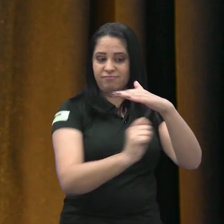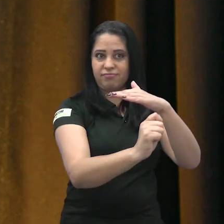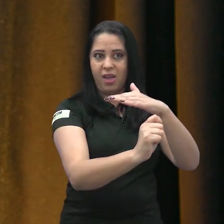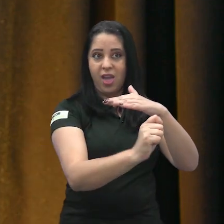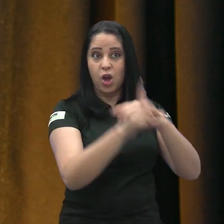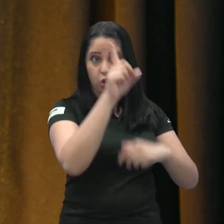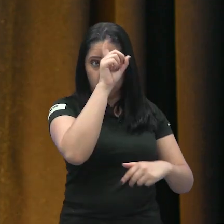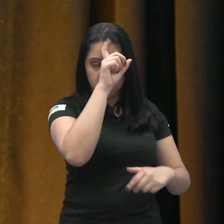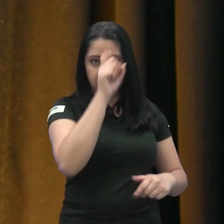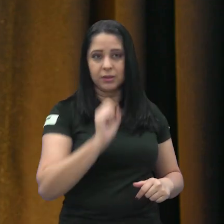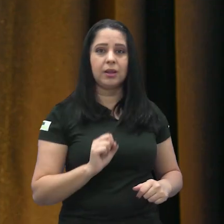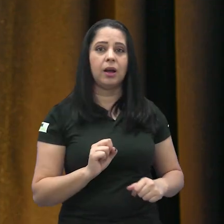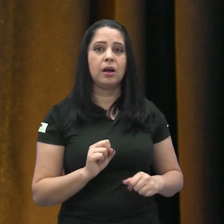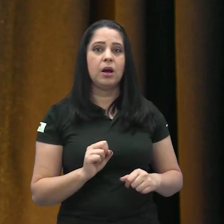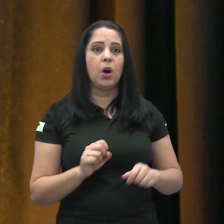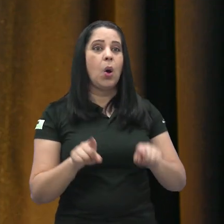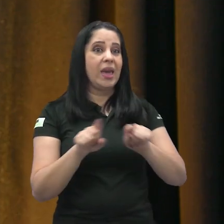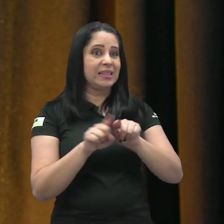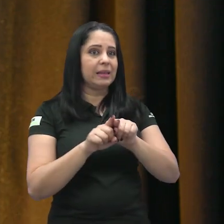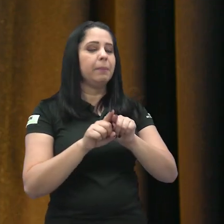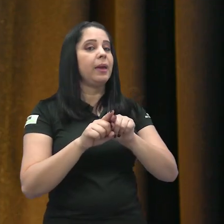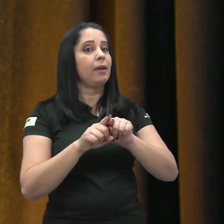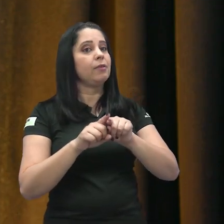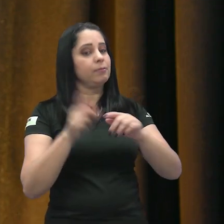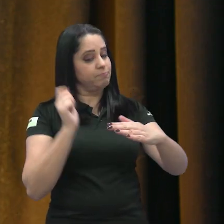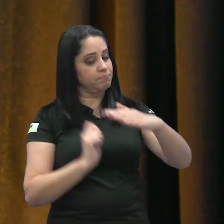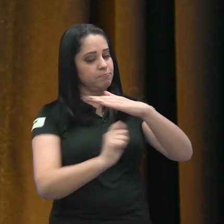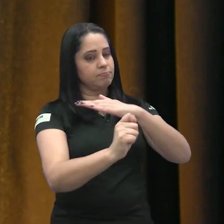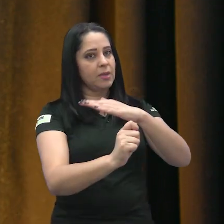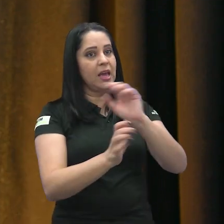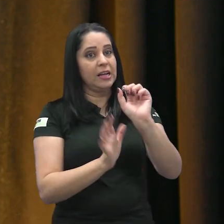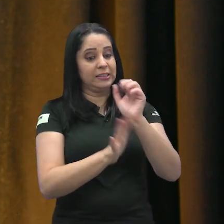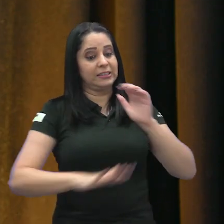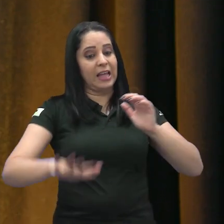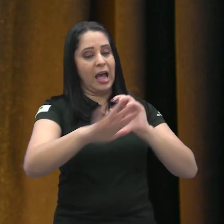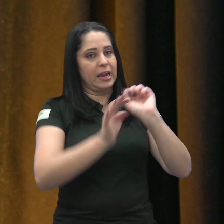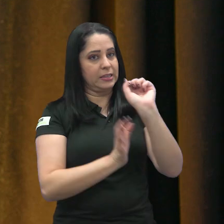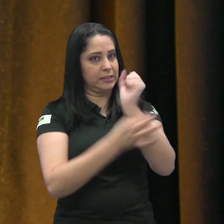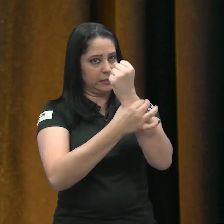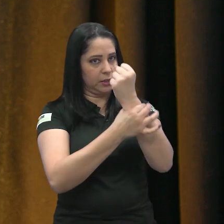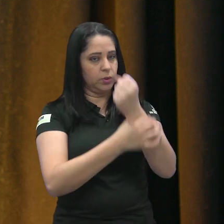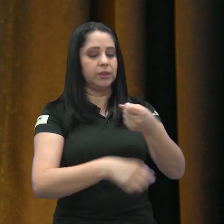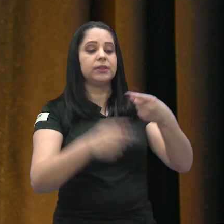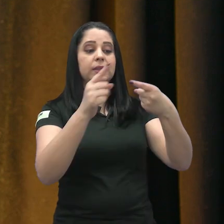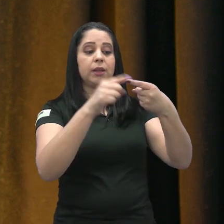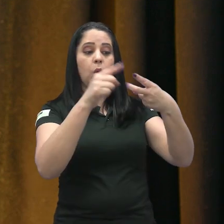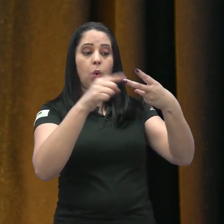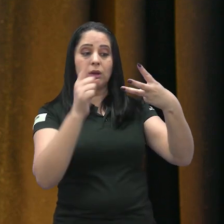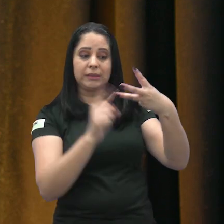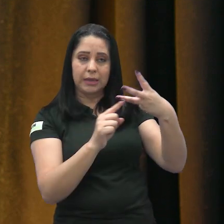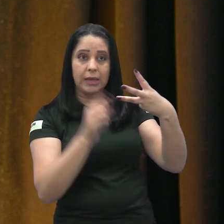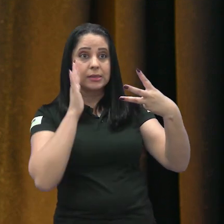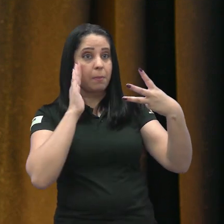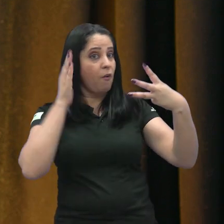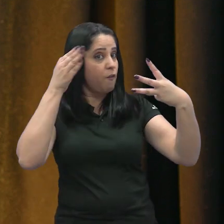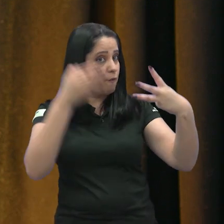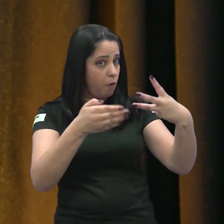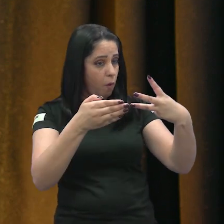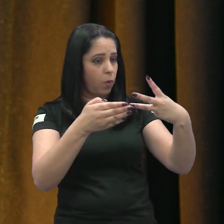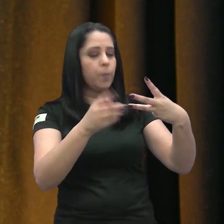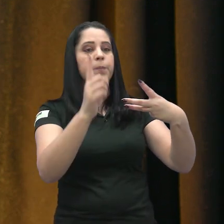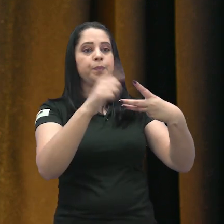cada vez mais fortalecer a segurança pública. Então, são 3 grandes frentes que eu quero atuar, com foco,